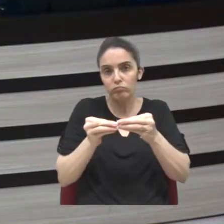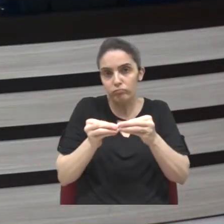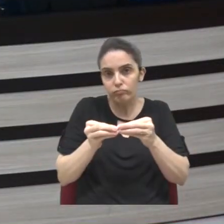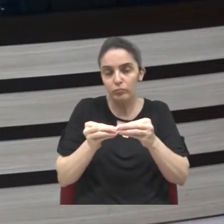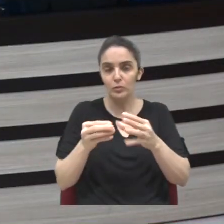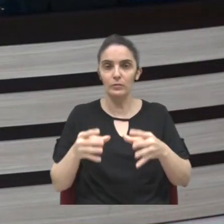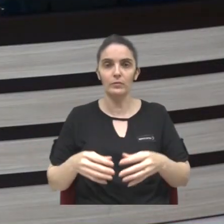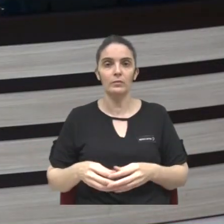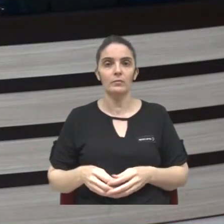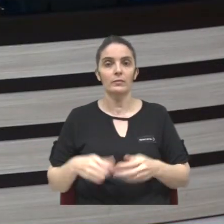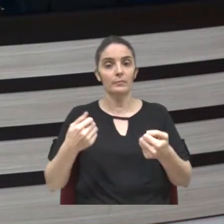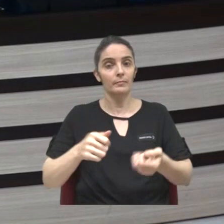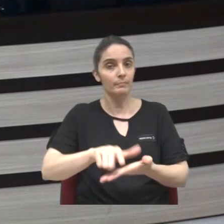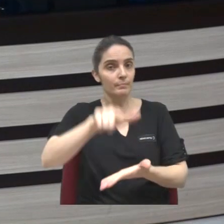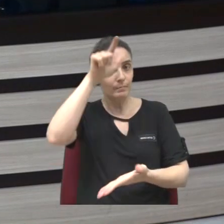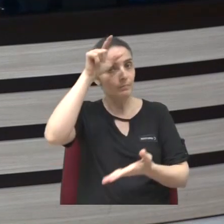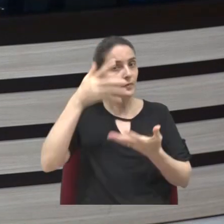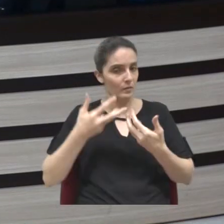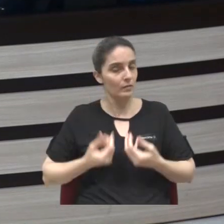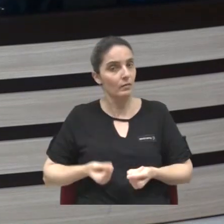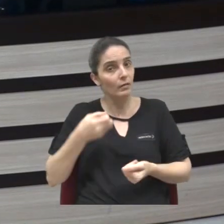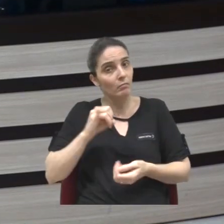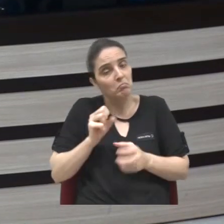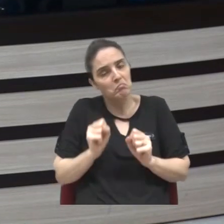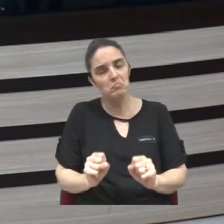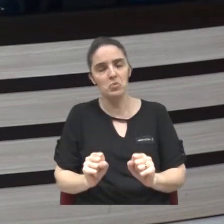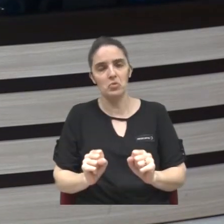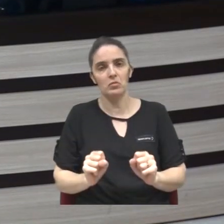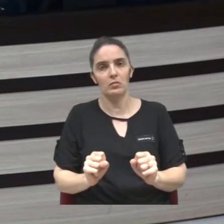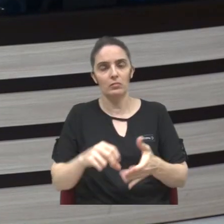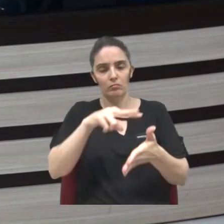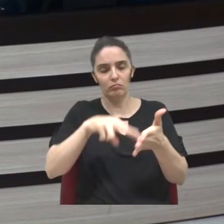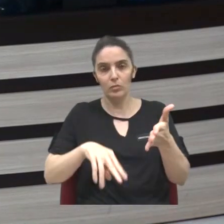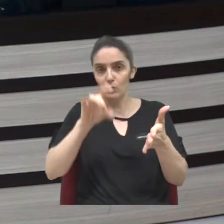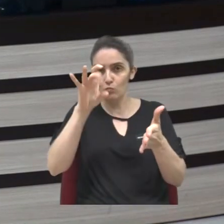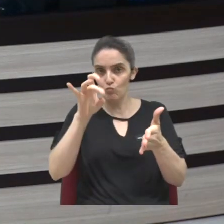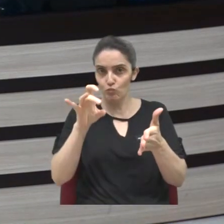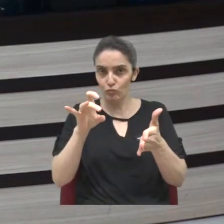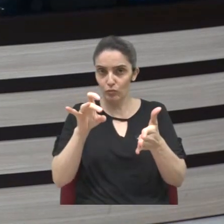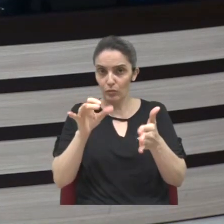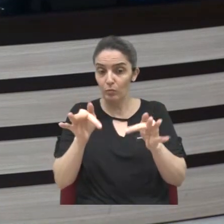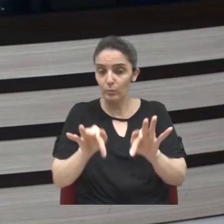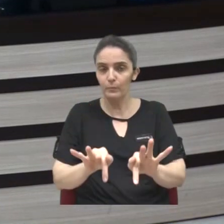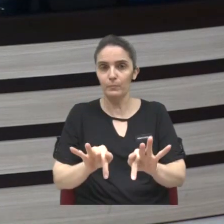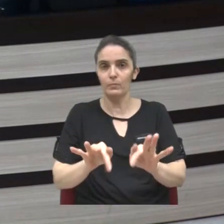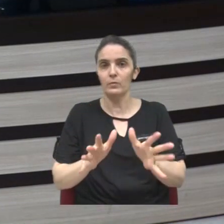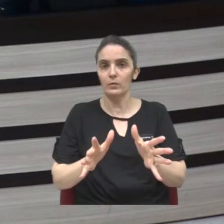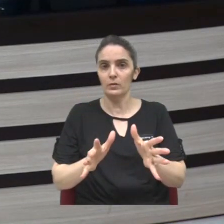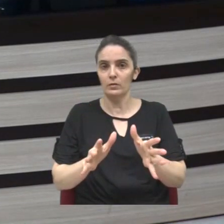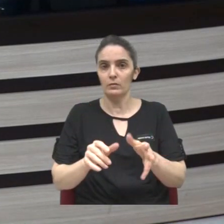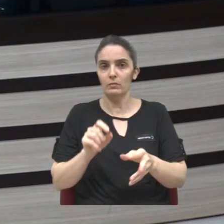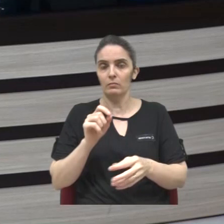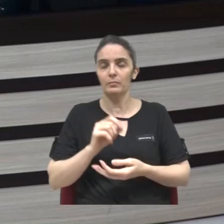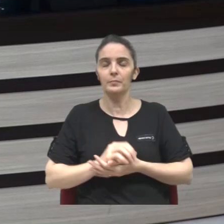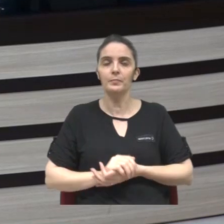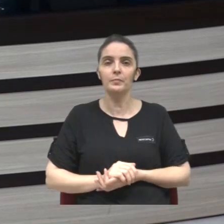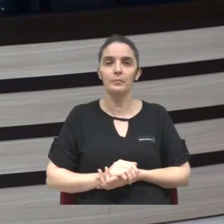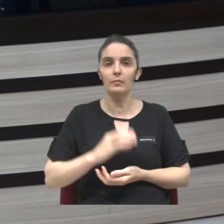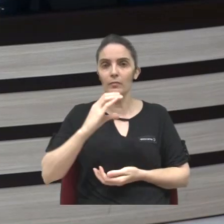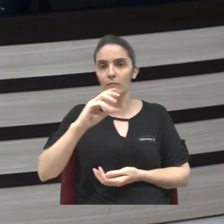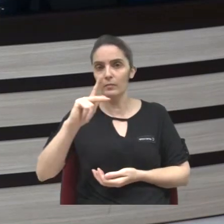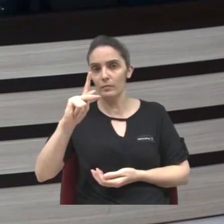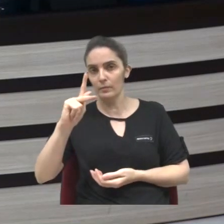da anuência dos líderes. O pedido para ler apenas as conclusões da CPI da